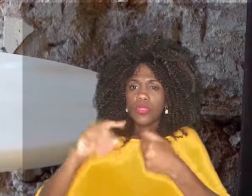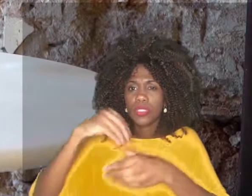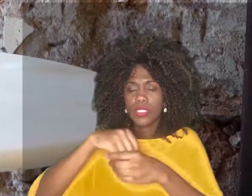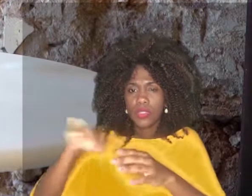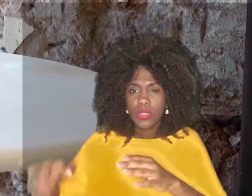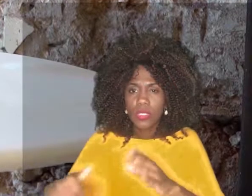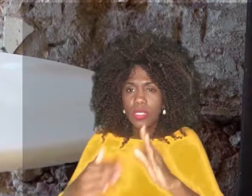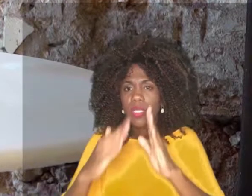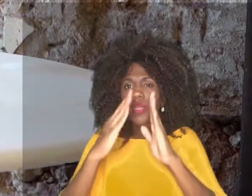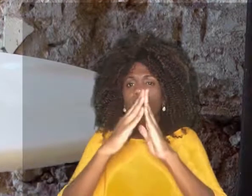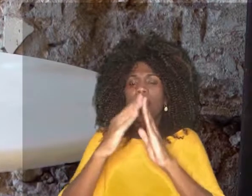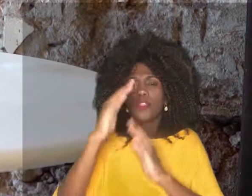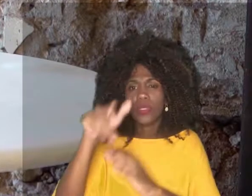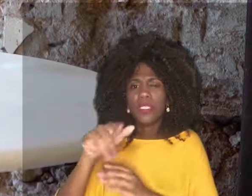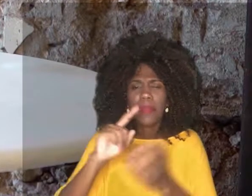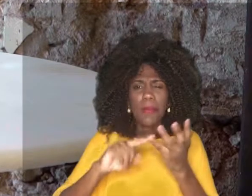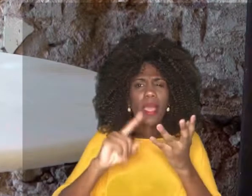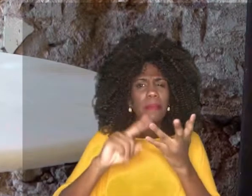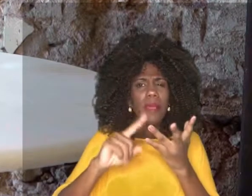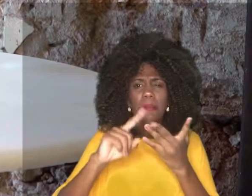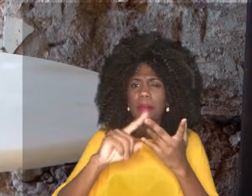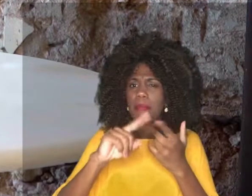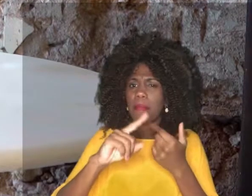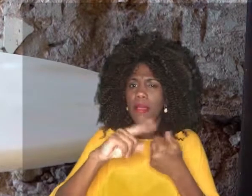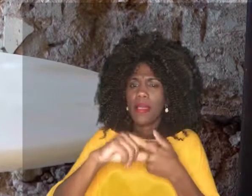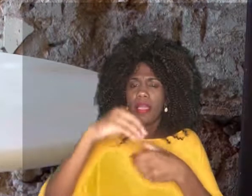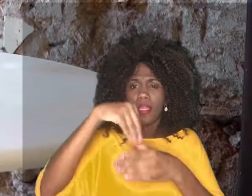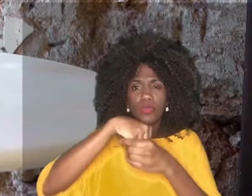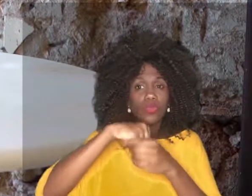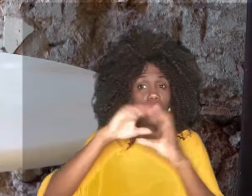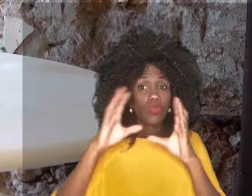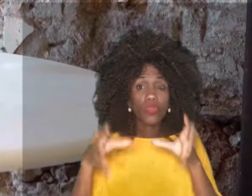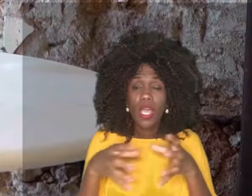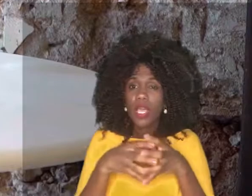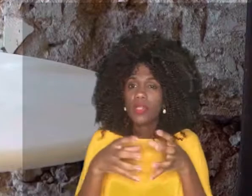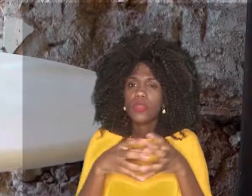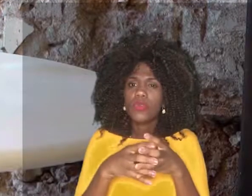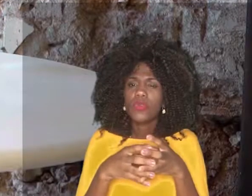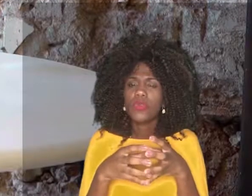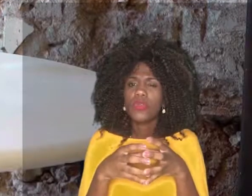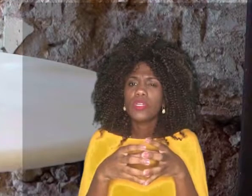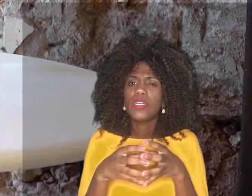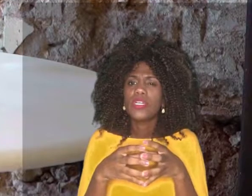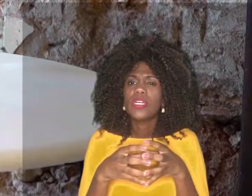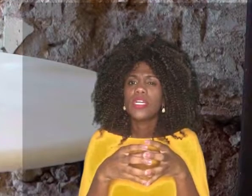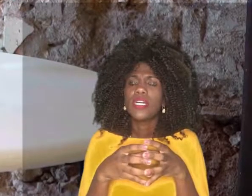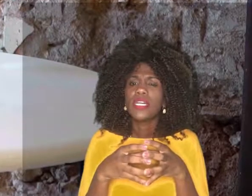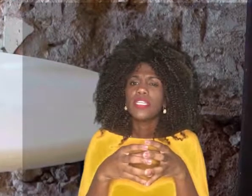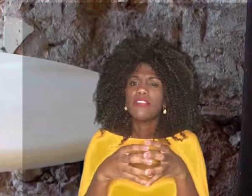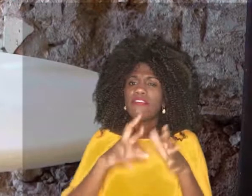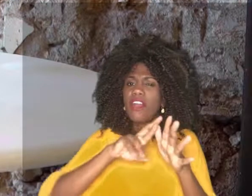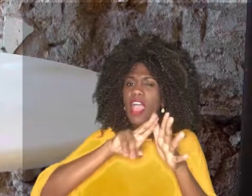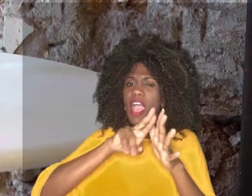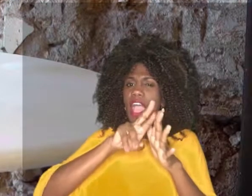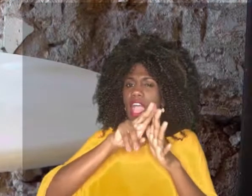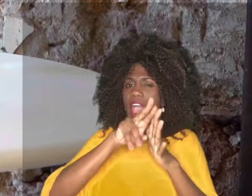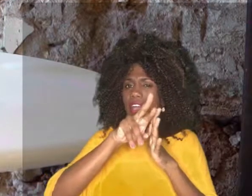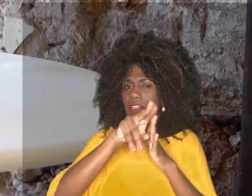do daró, do opanigé, do alujá, tanibobé, qual foi o outro mais? Jambele-jambe.